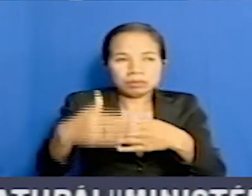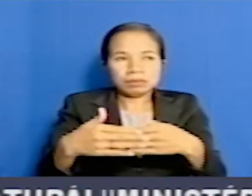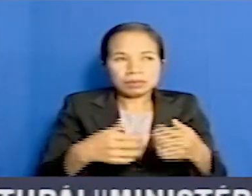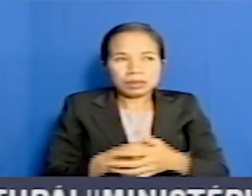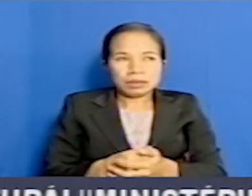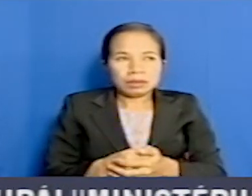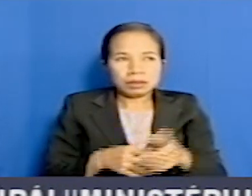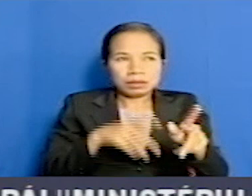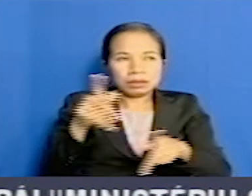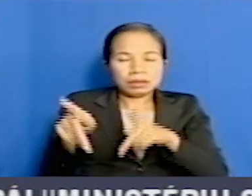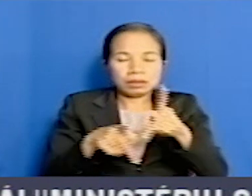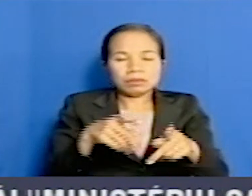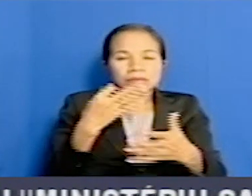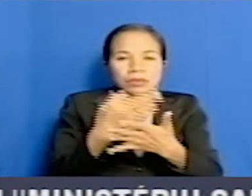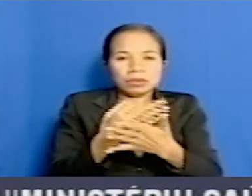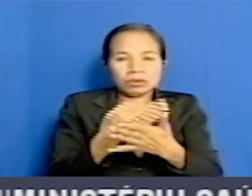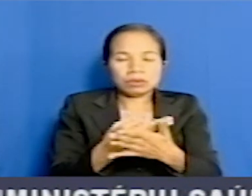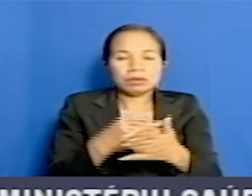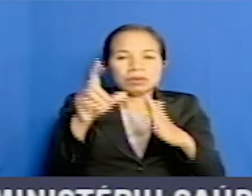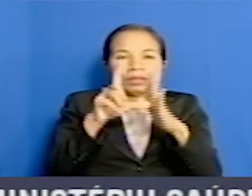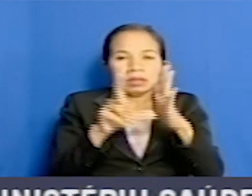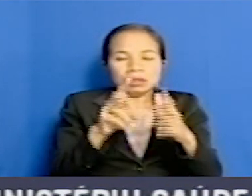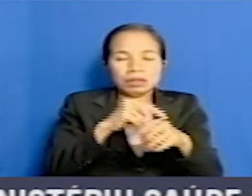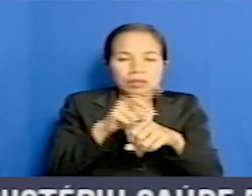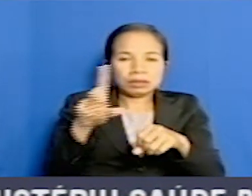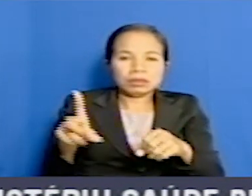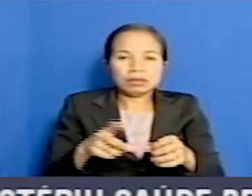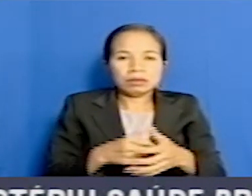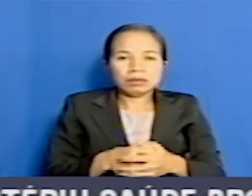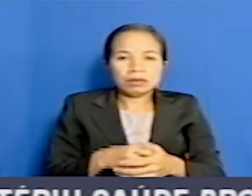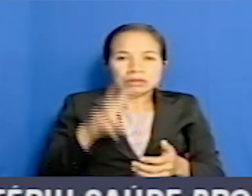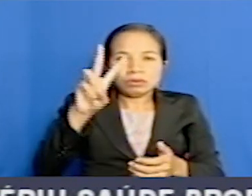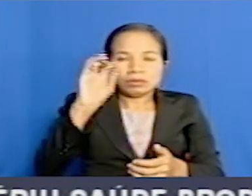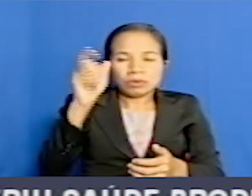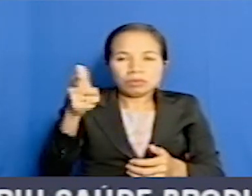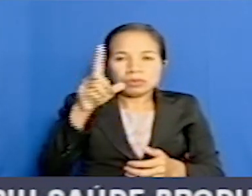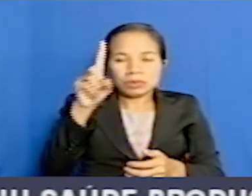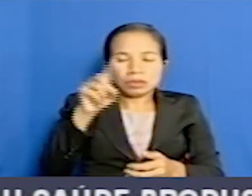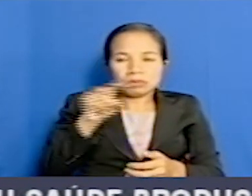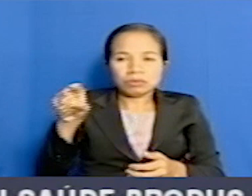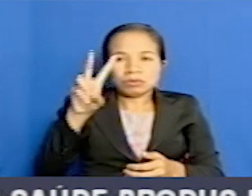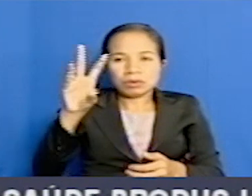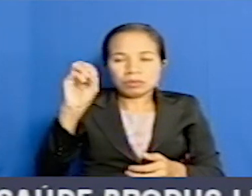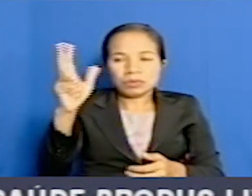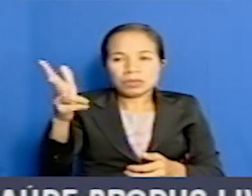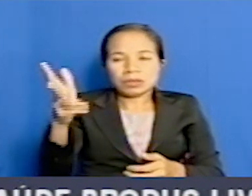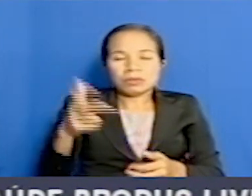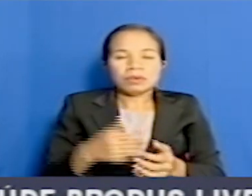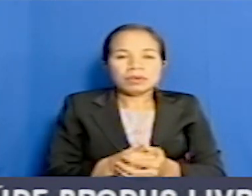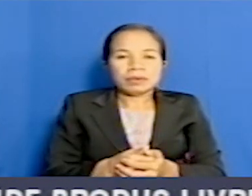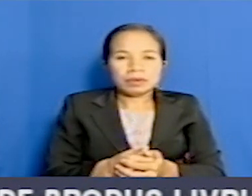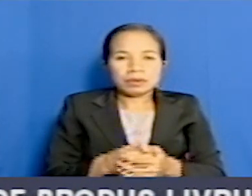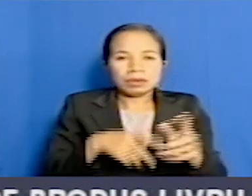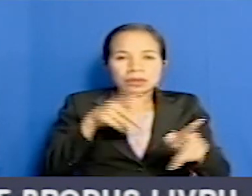em que celebramos o lançamento da Estratégia Nacional de Proteção entre 2021 e 2030, e assinalamos